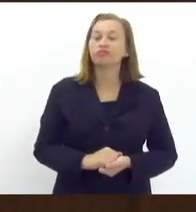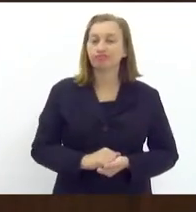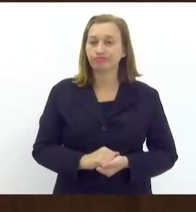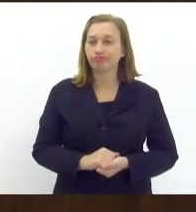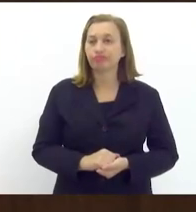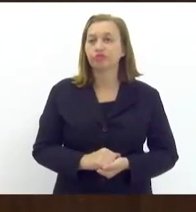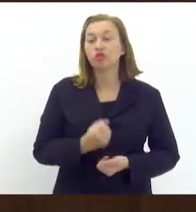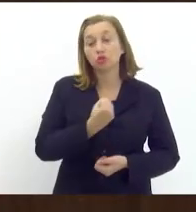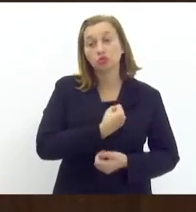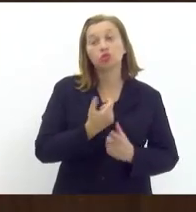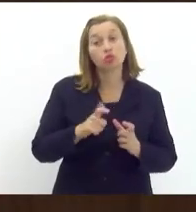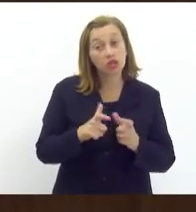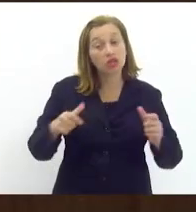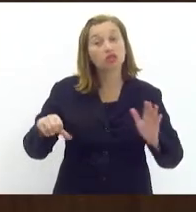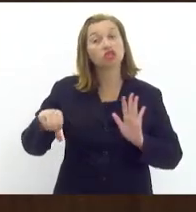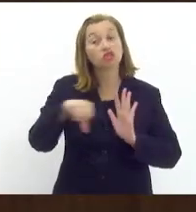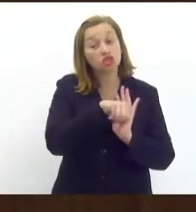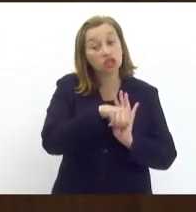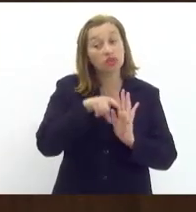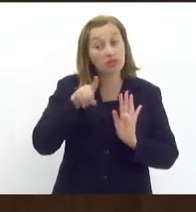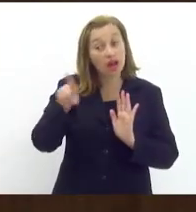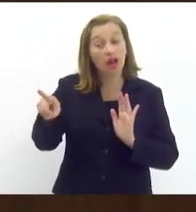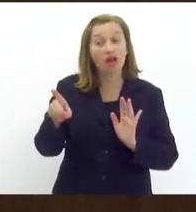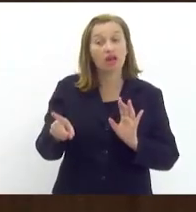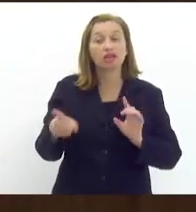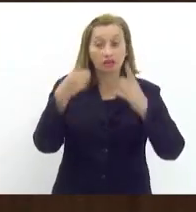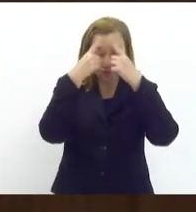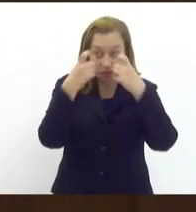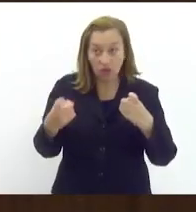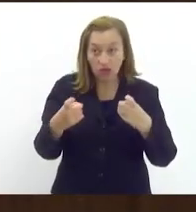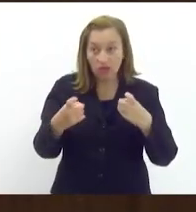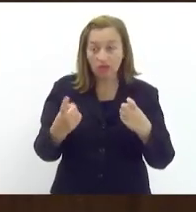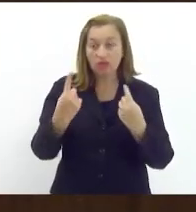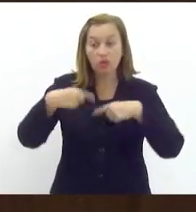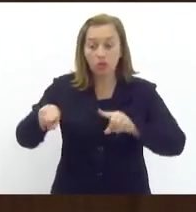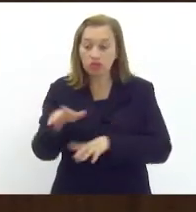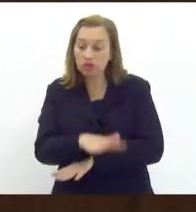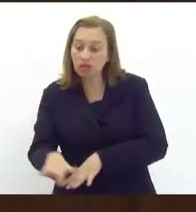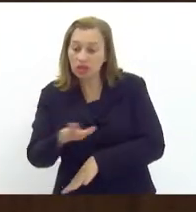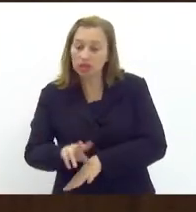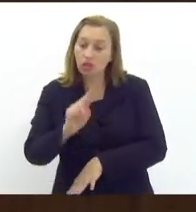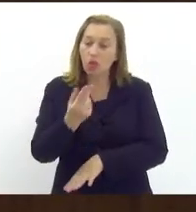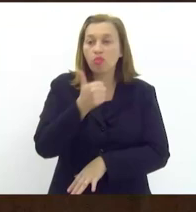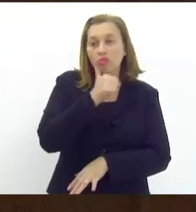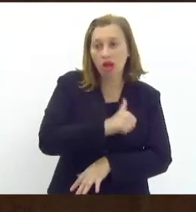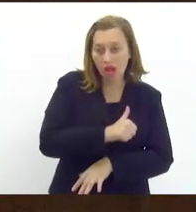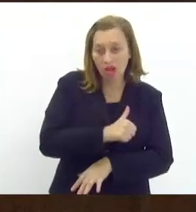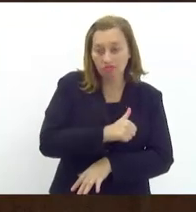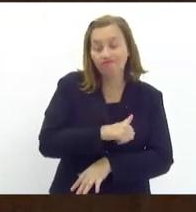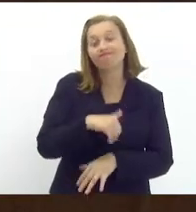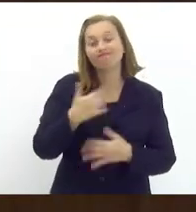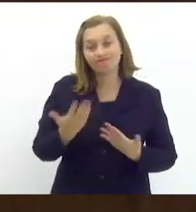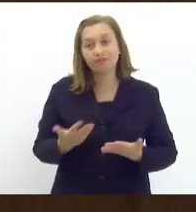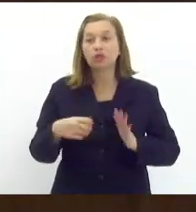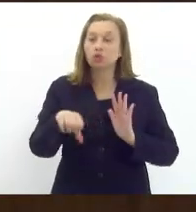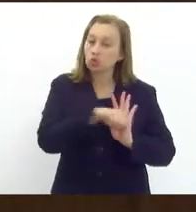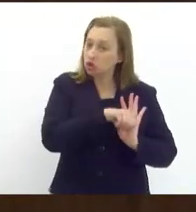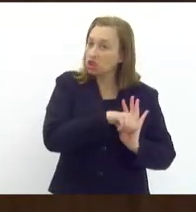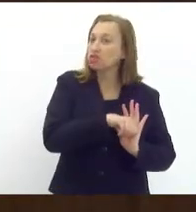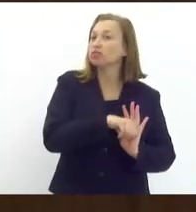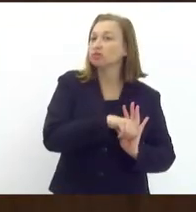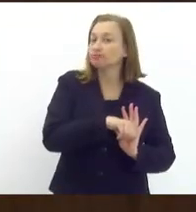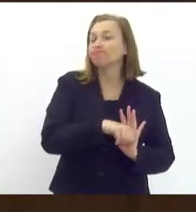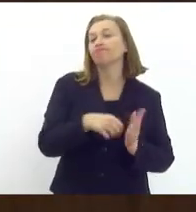um alto índice de violência né seja praticado contra criança ou contra mulheres ou o crime de